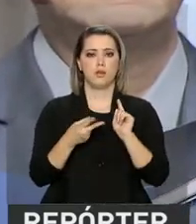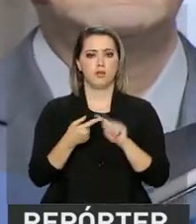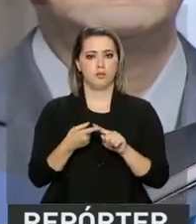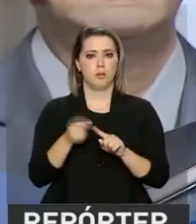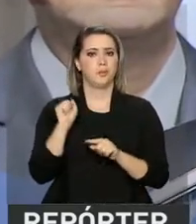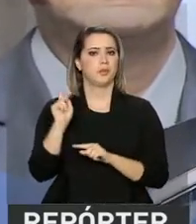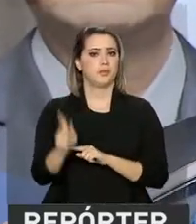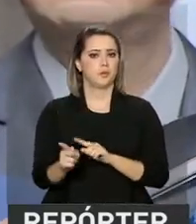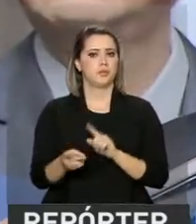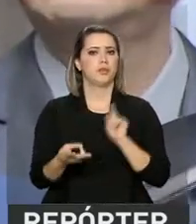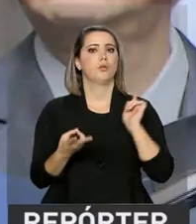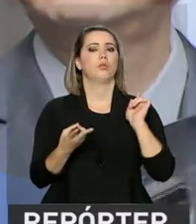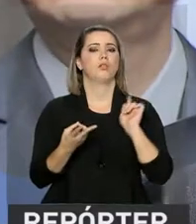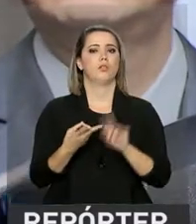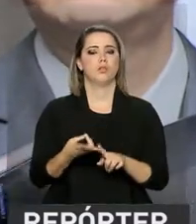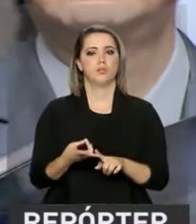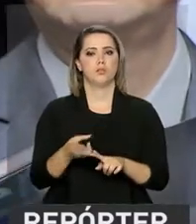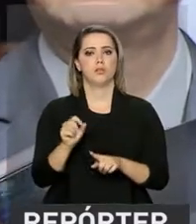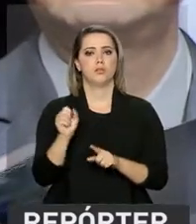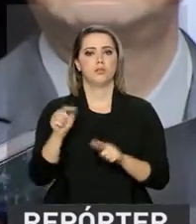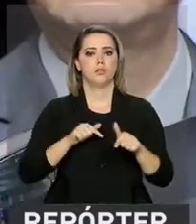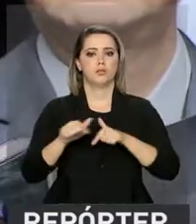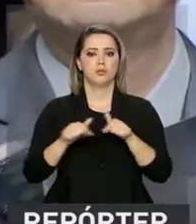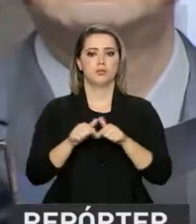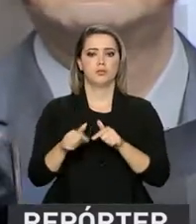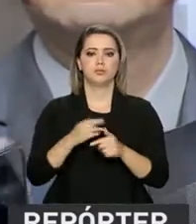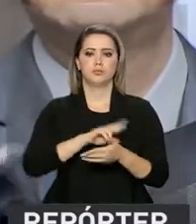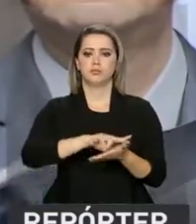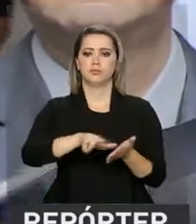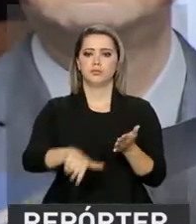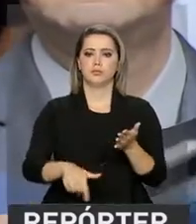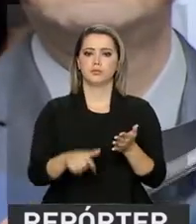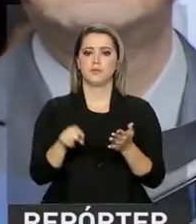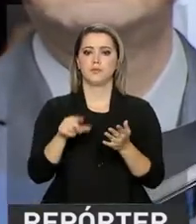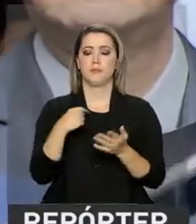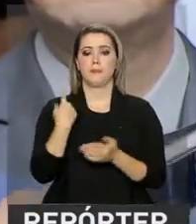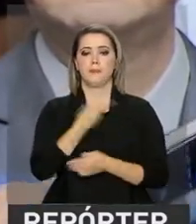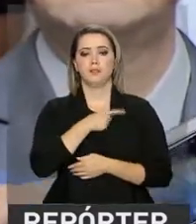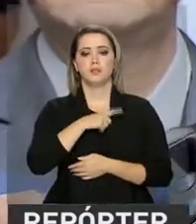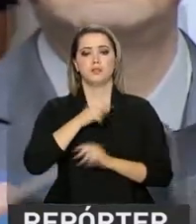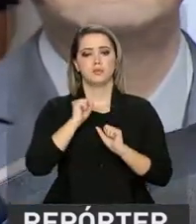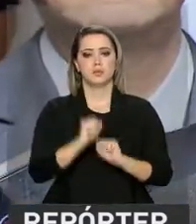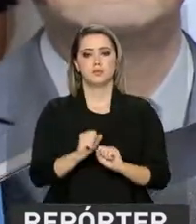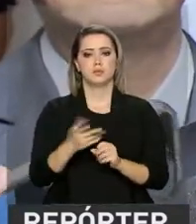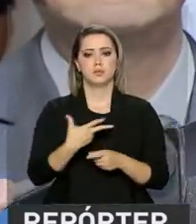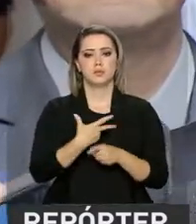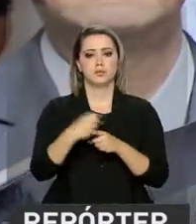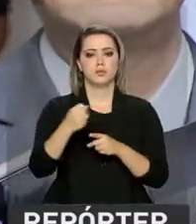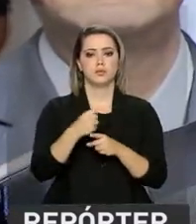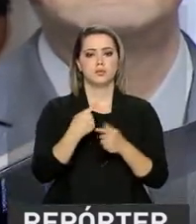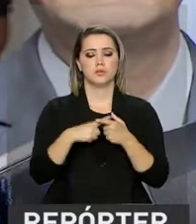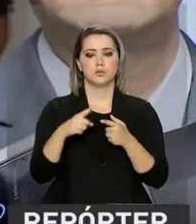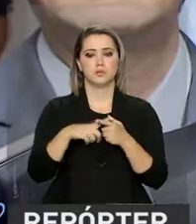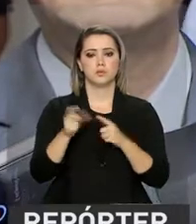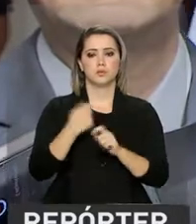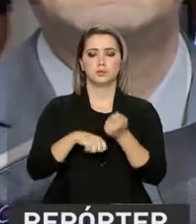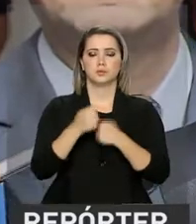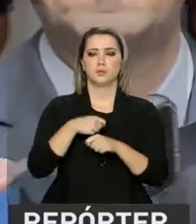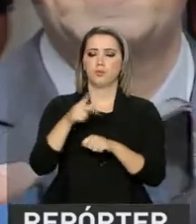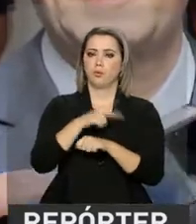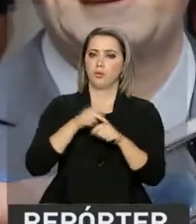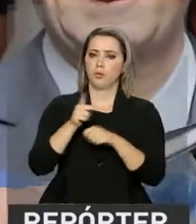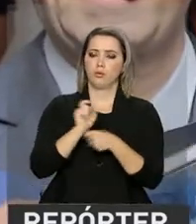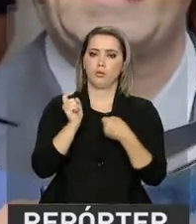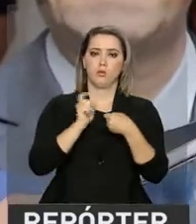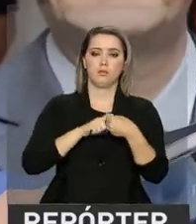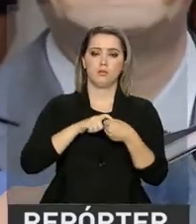presidência da reforma trabalhista ian santo nós temos condições de sair da crise e o país a voltar